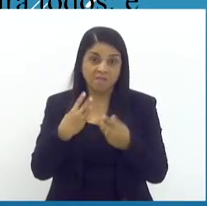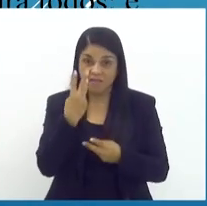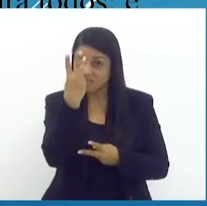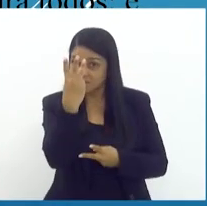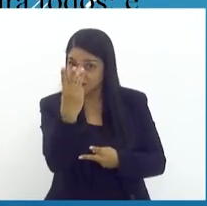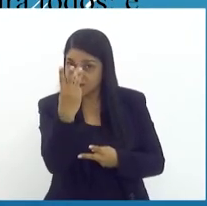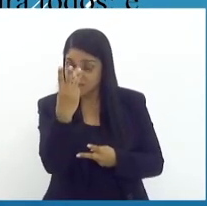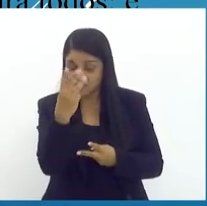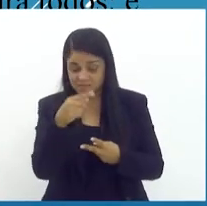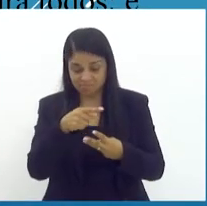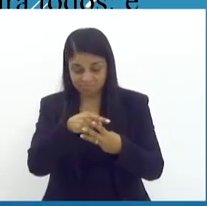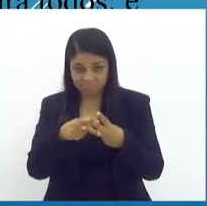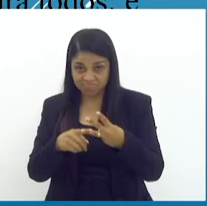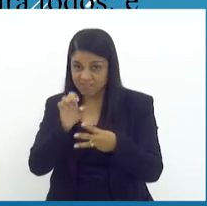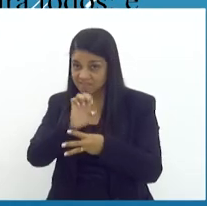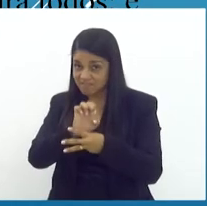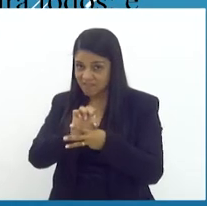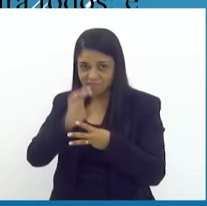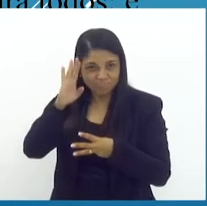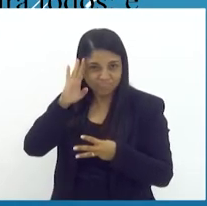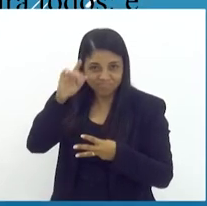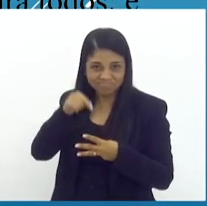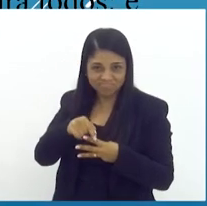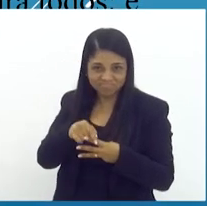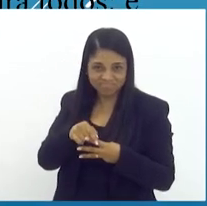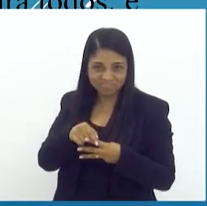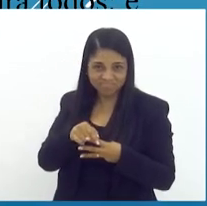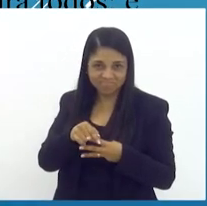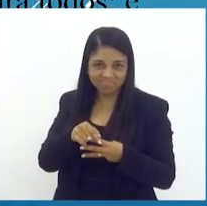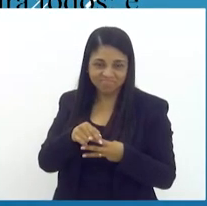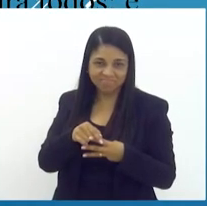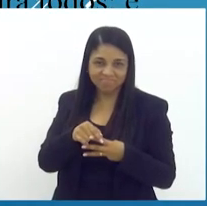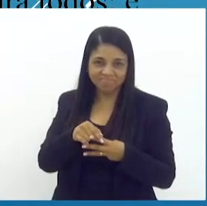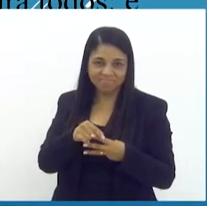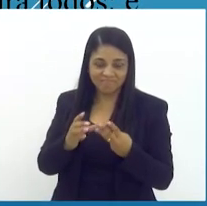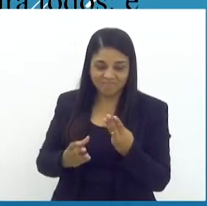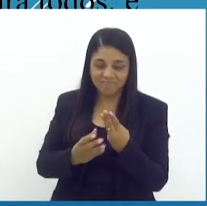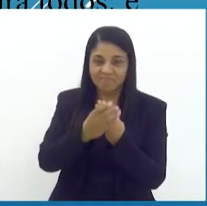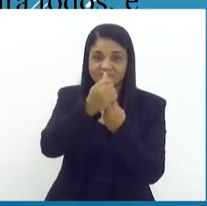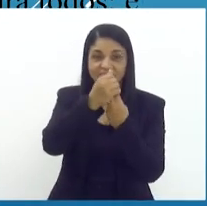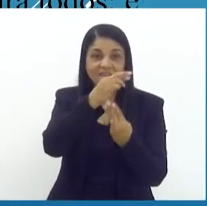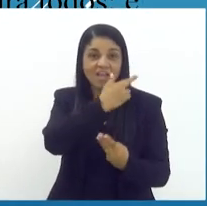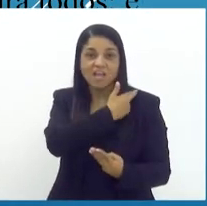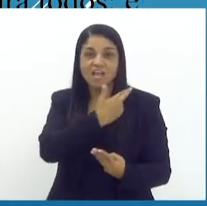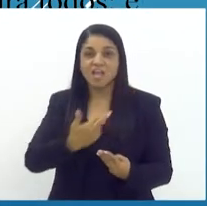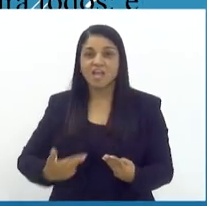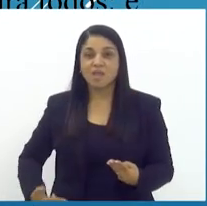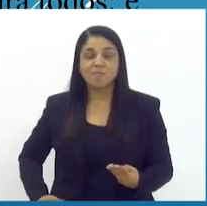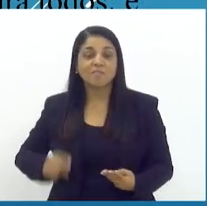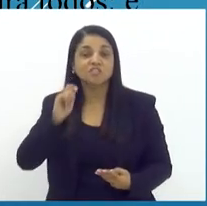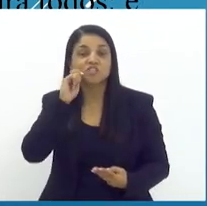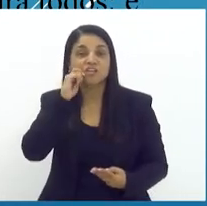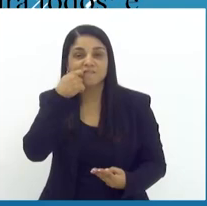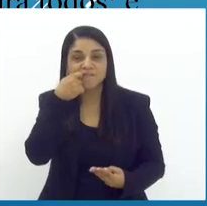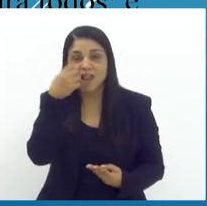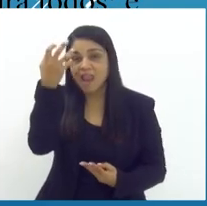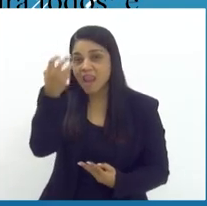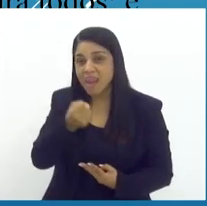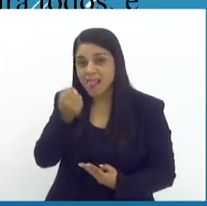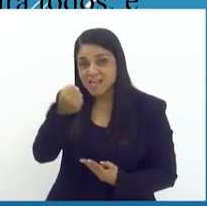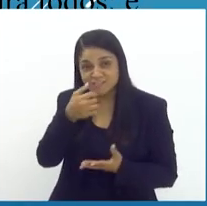três domine o país eu acho que ele não é uma República Federativa é república do café com leite e com